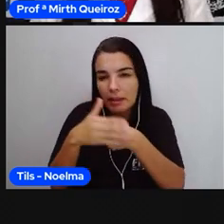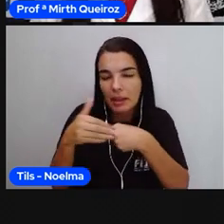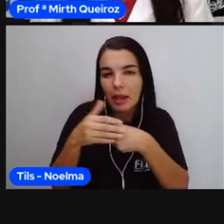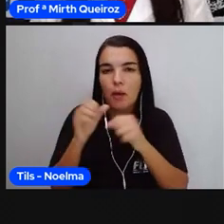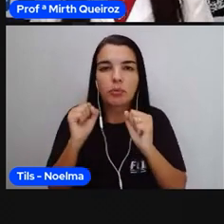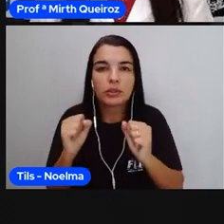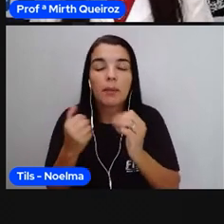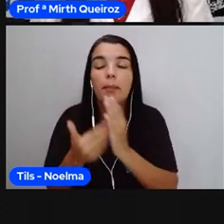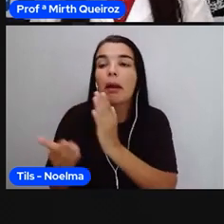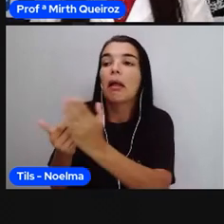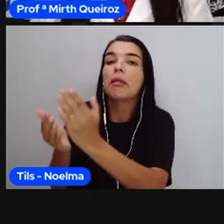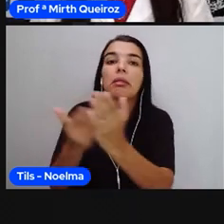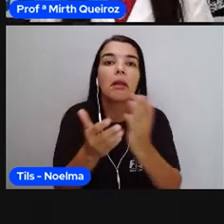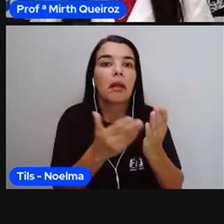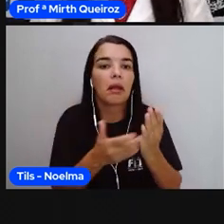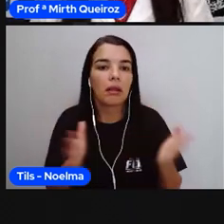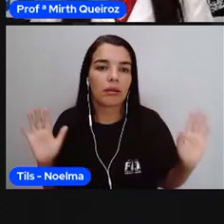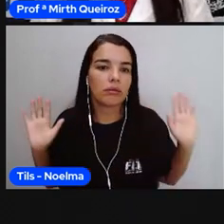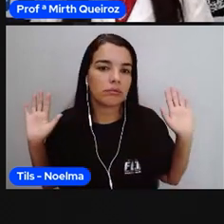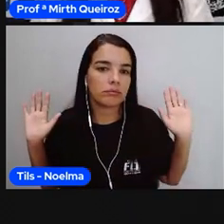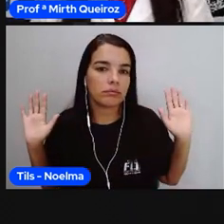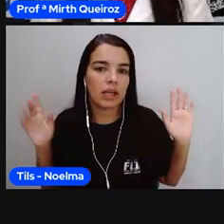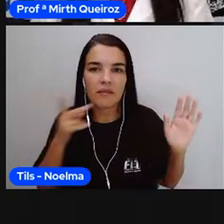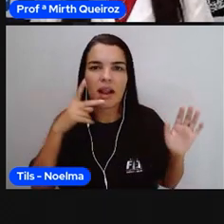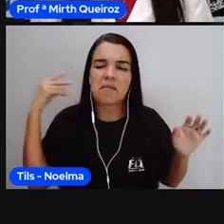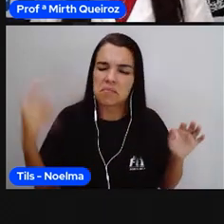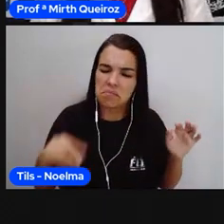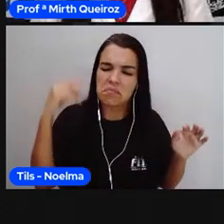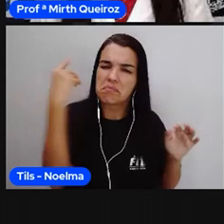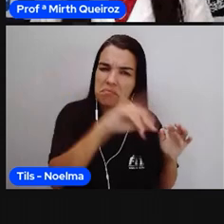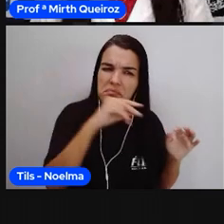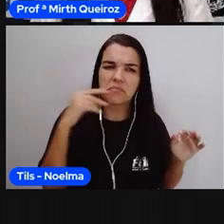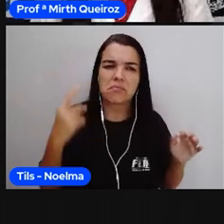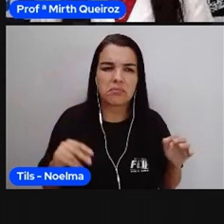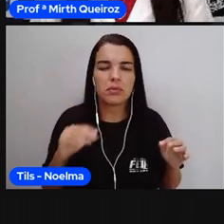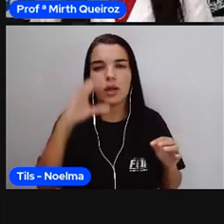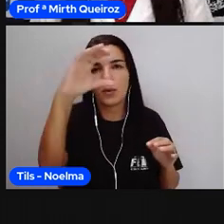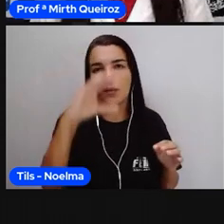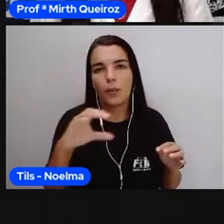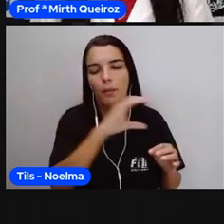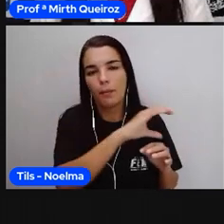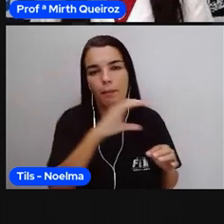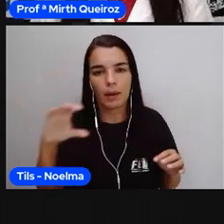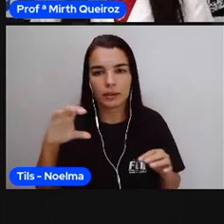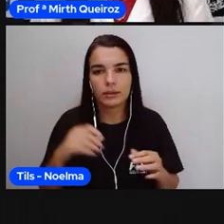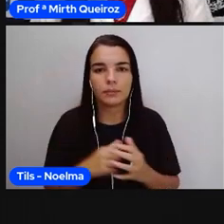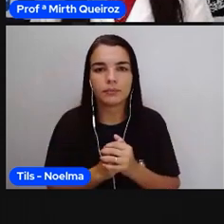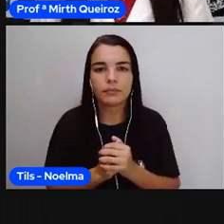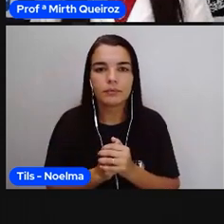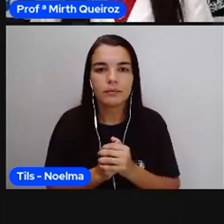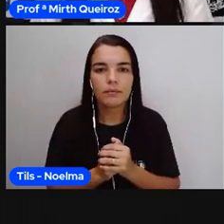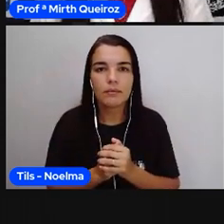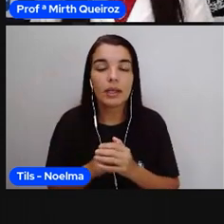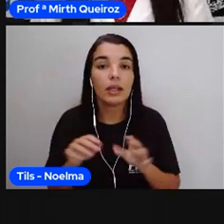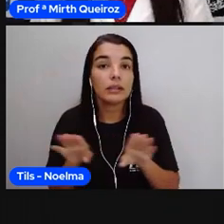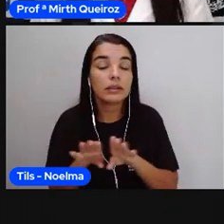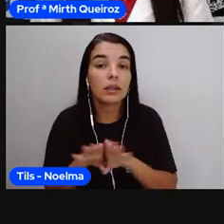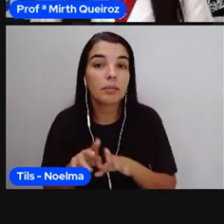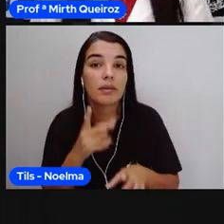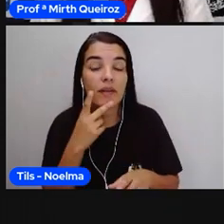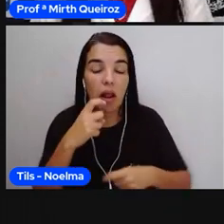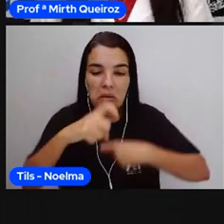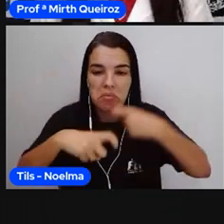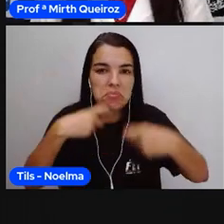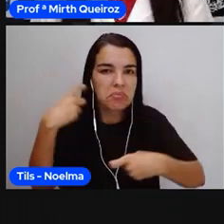né? Admoestava em sermão o padre José de Anchieta. Vícios e pecados, mesmo cometidos